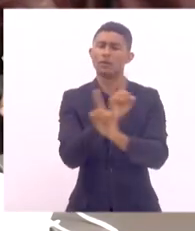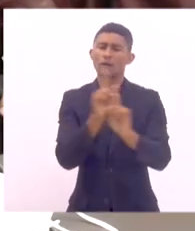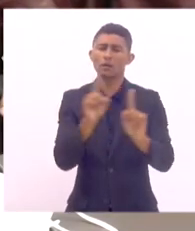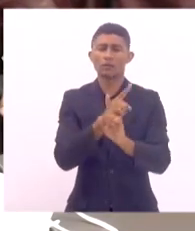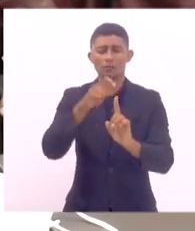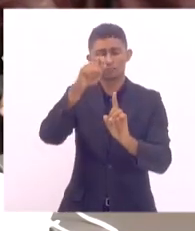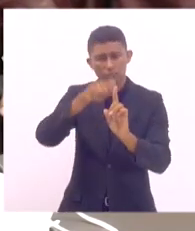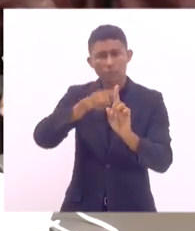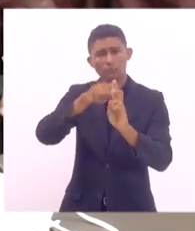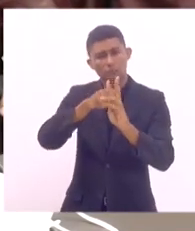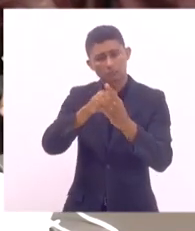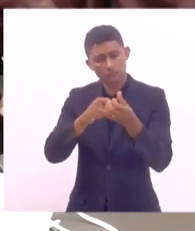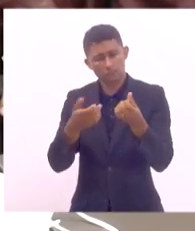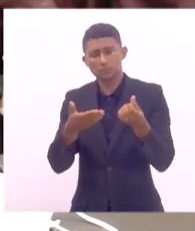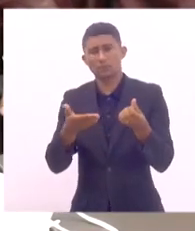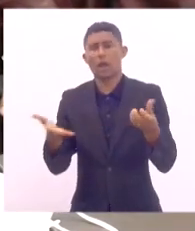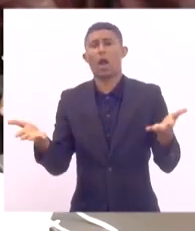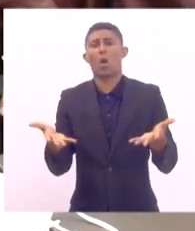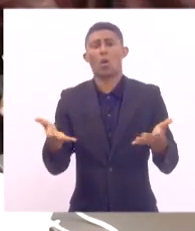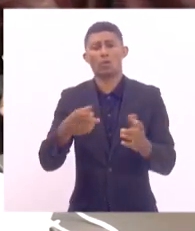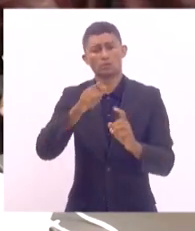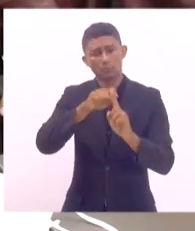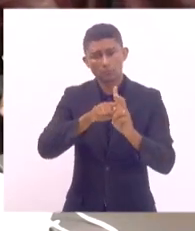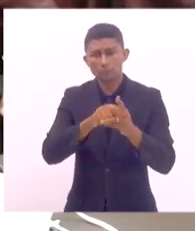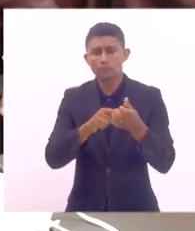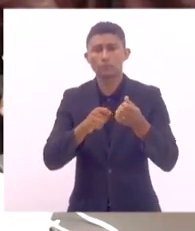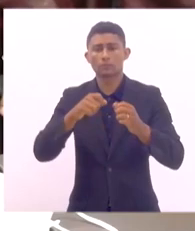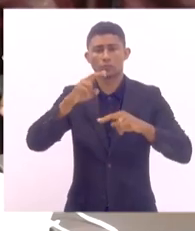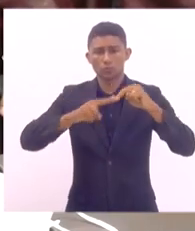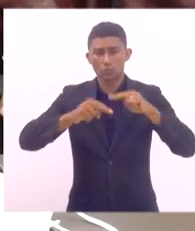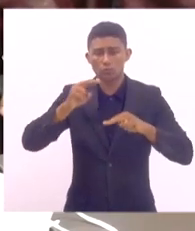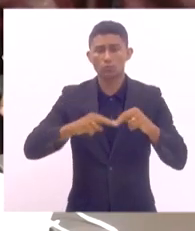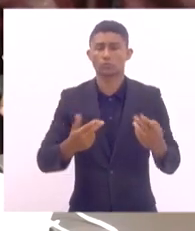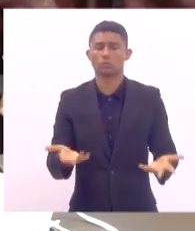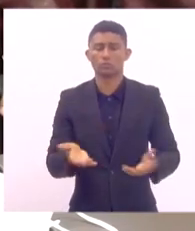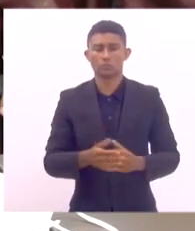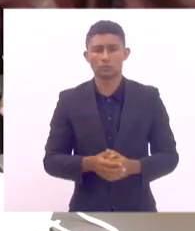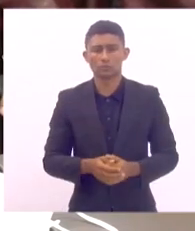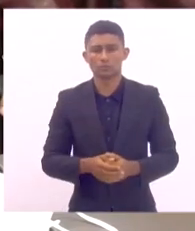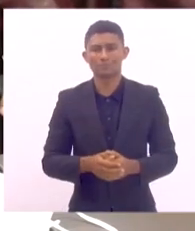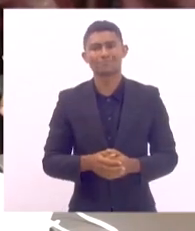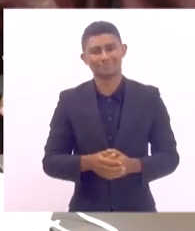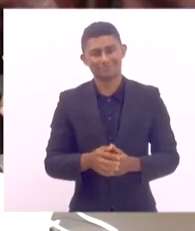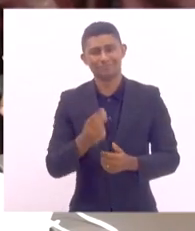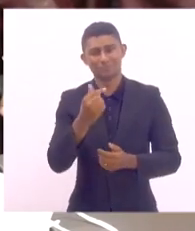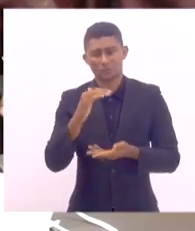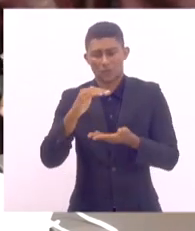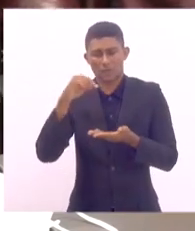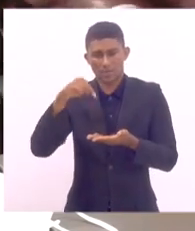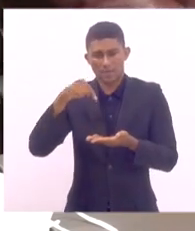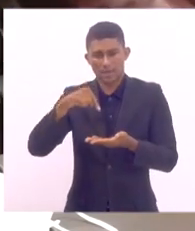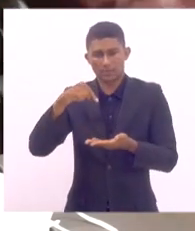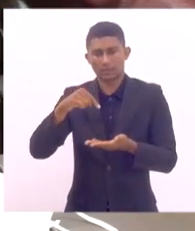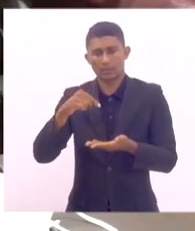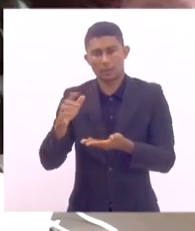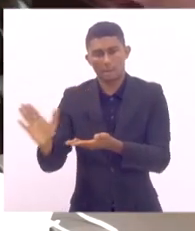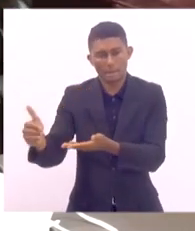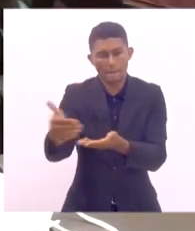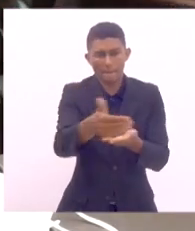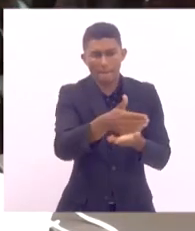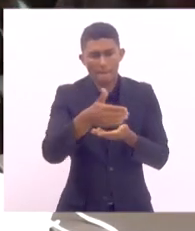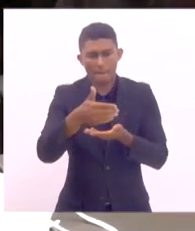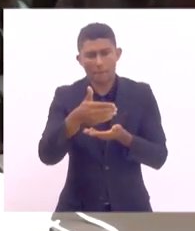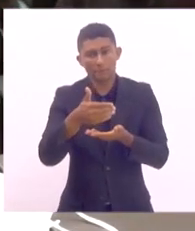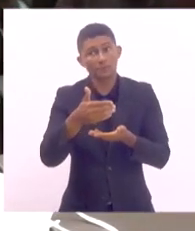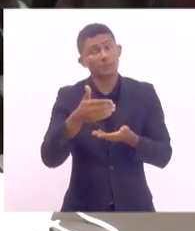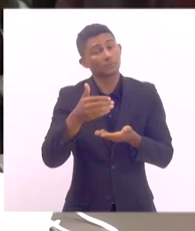legislação orçamentária. E as receitas, salvo as violências que a União possa fazer, né,